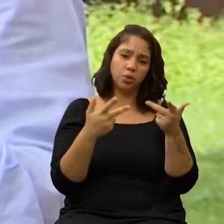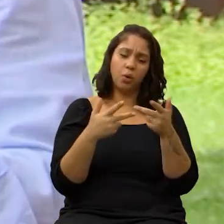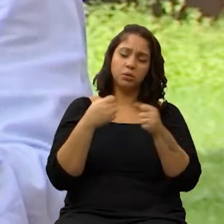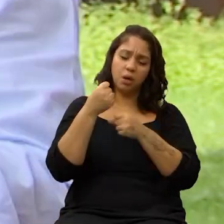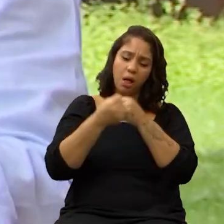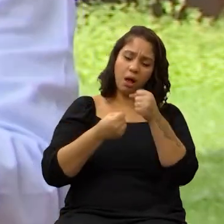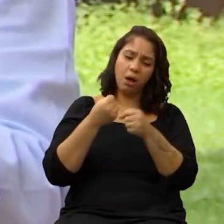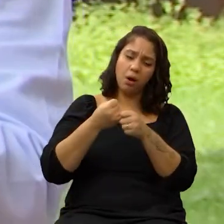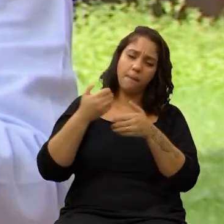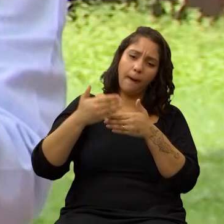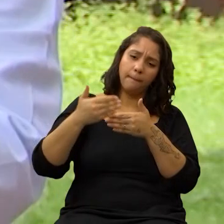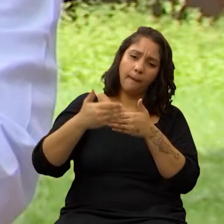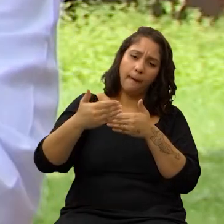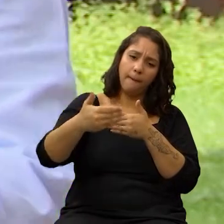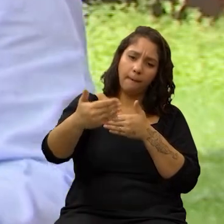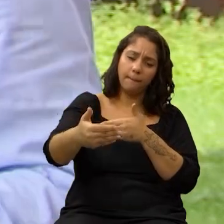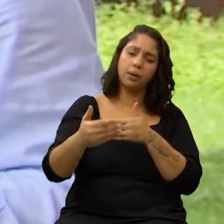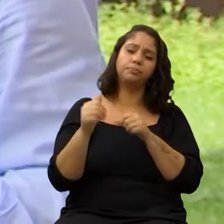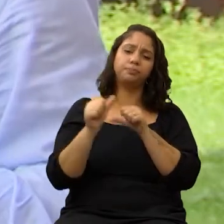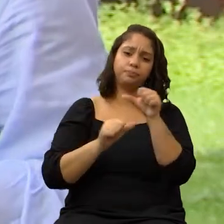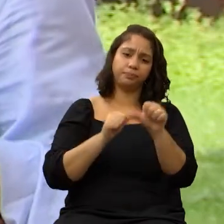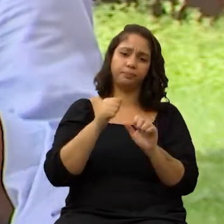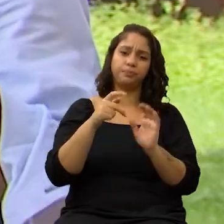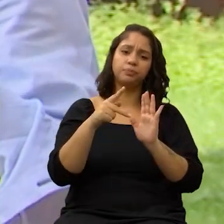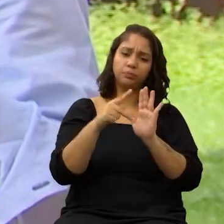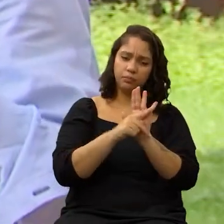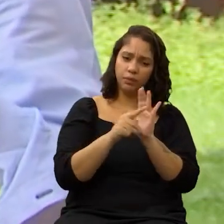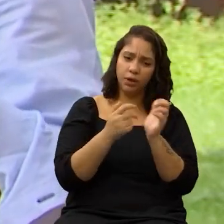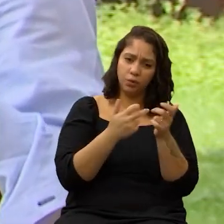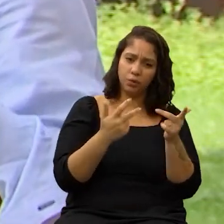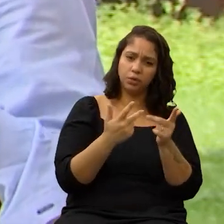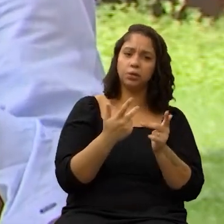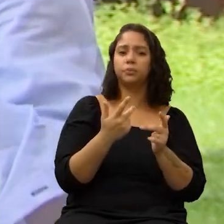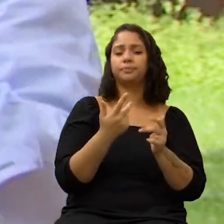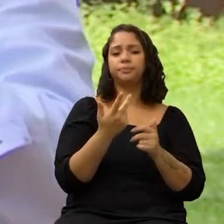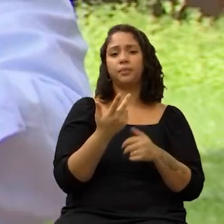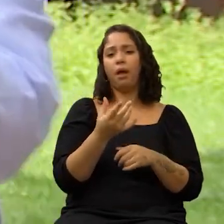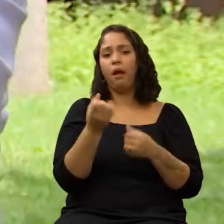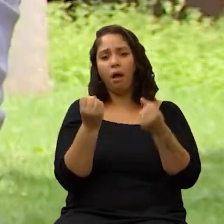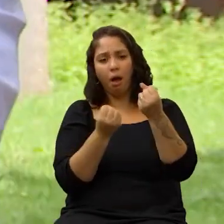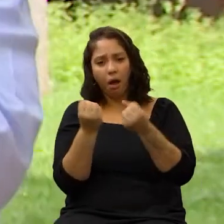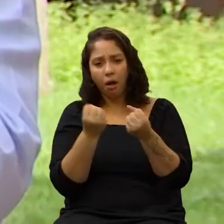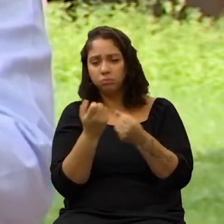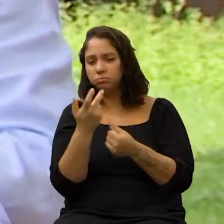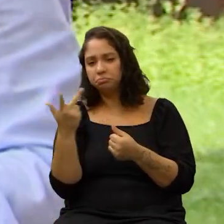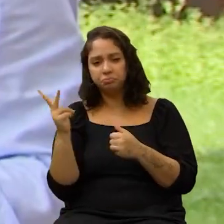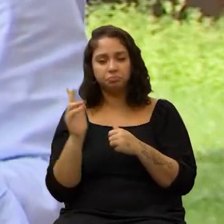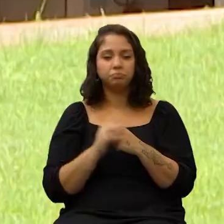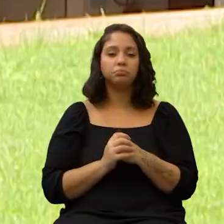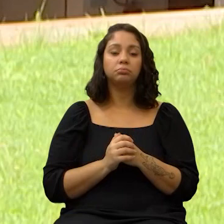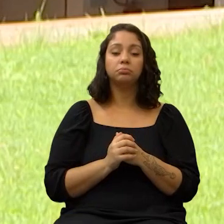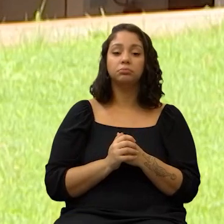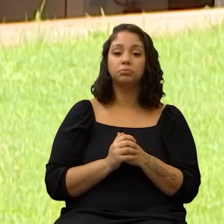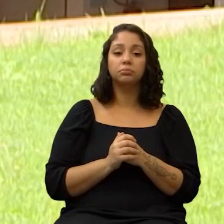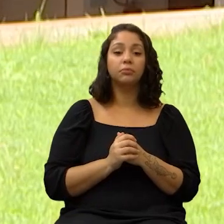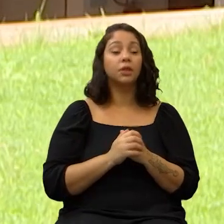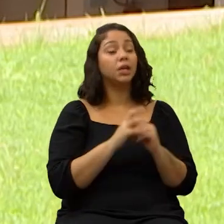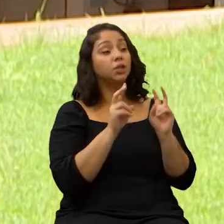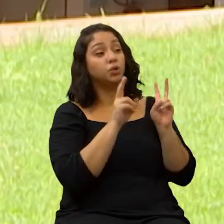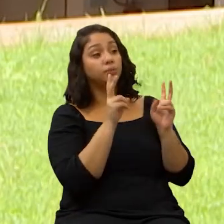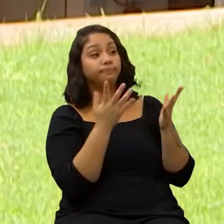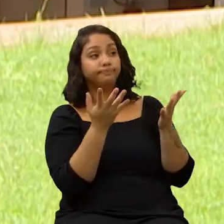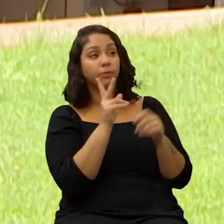né? A cada ano você vai atualizando o valor da sua propriedade. E também, por exemplo, automóvel, assim por diante. Professor,